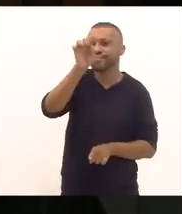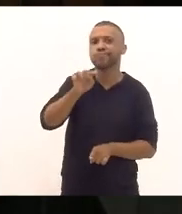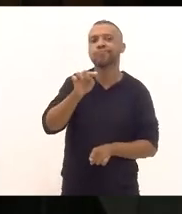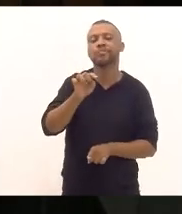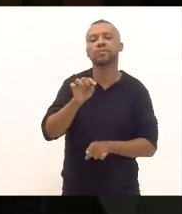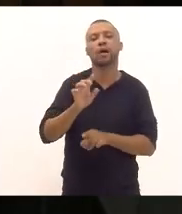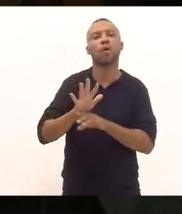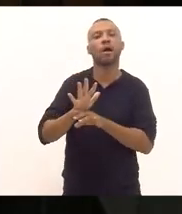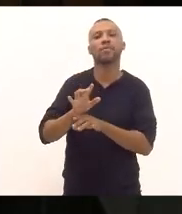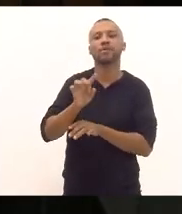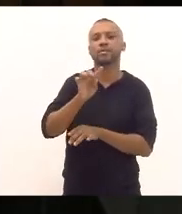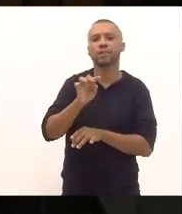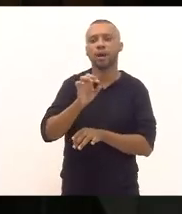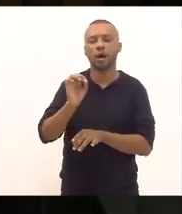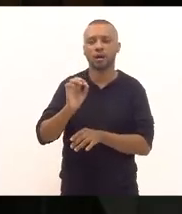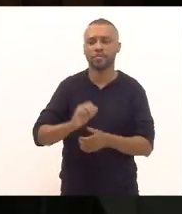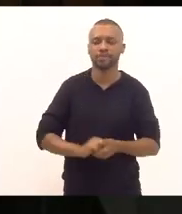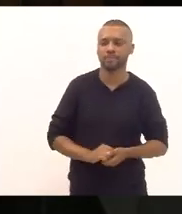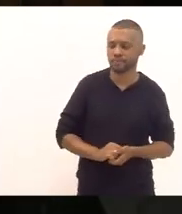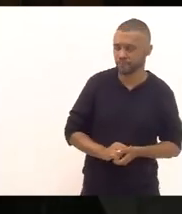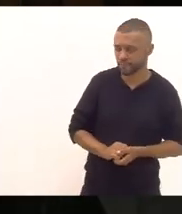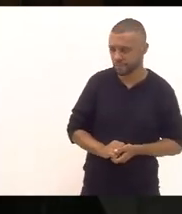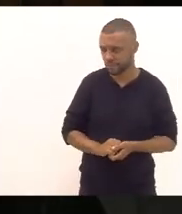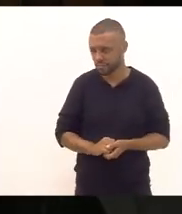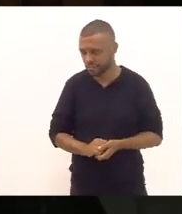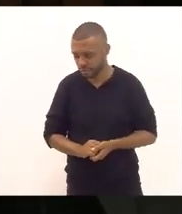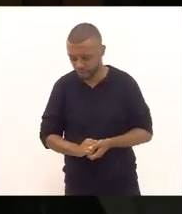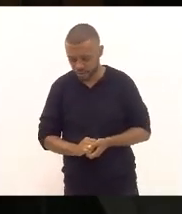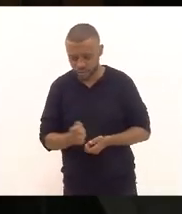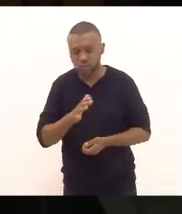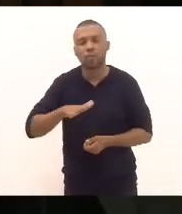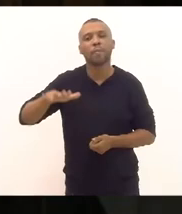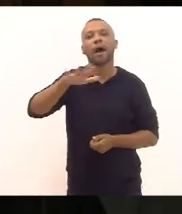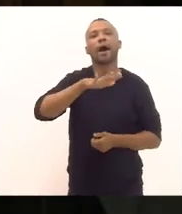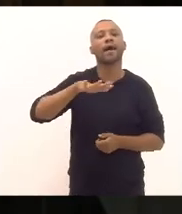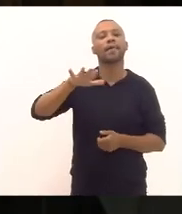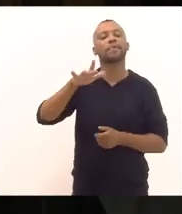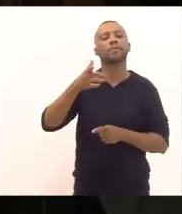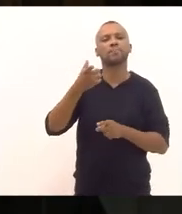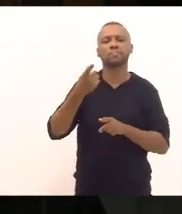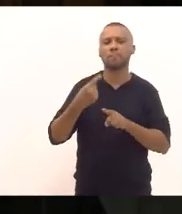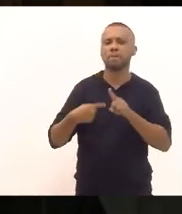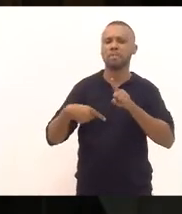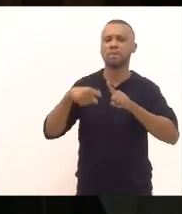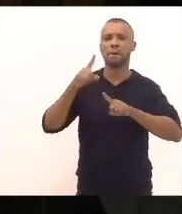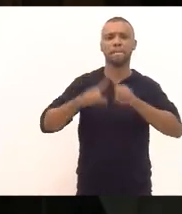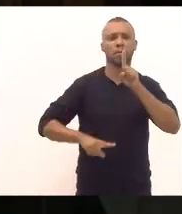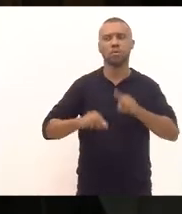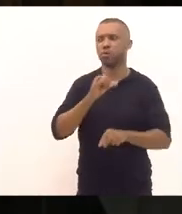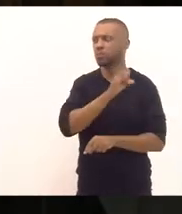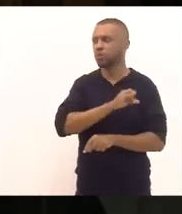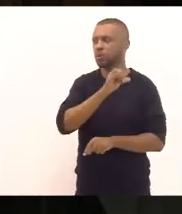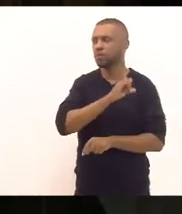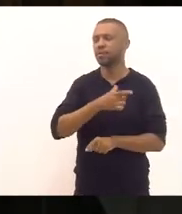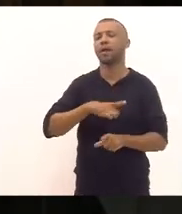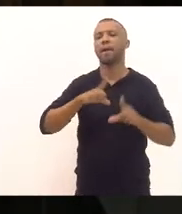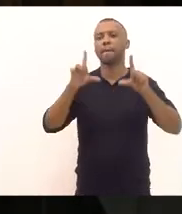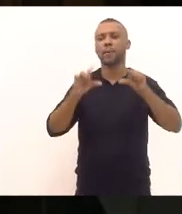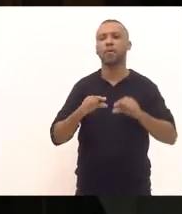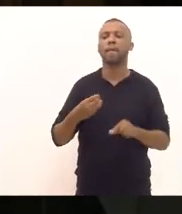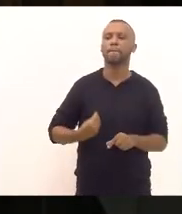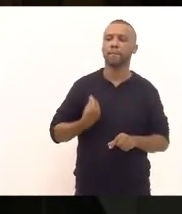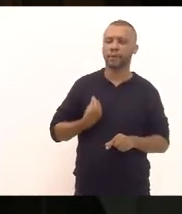Oeste essa é uma unidade fundamental numa das Áreas que mais crescem no estado do Rio de Janeiro e que tem menor presença